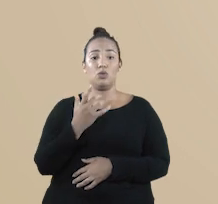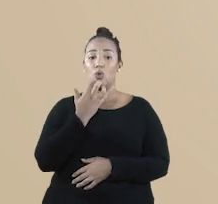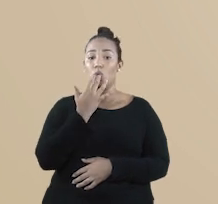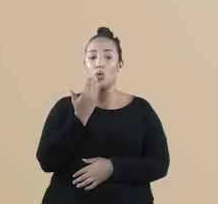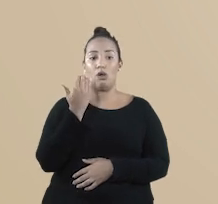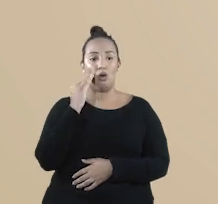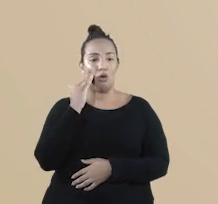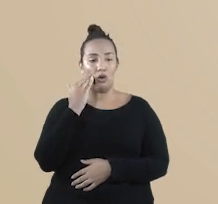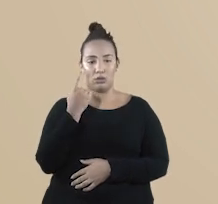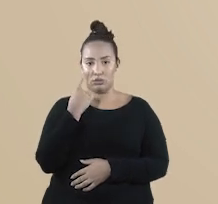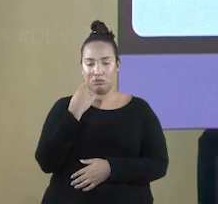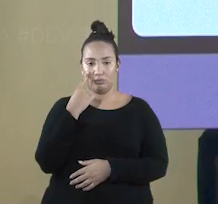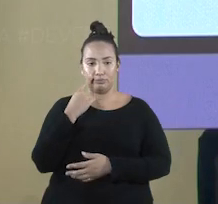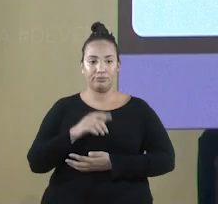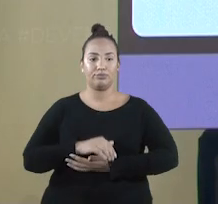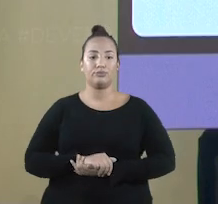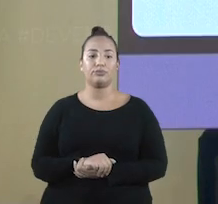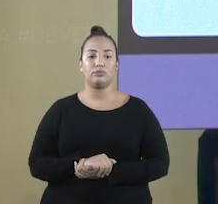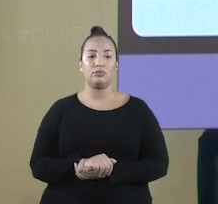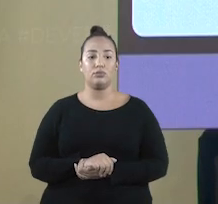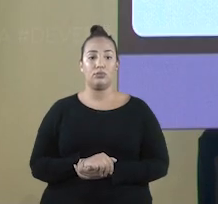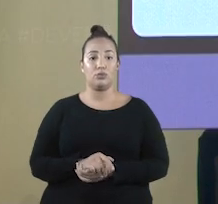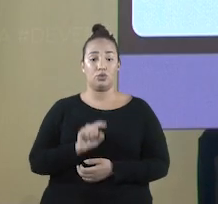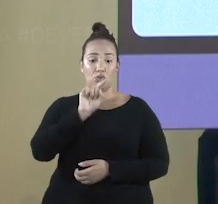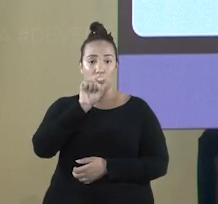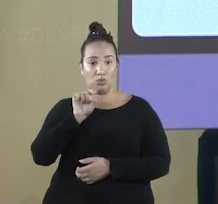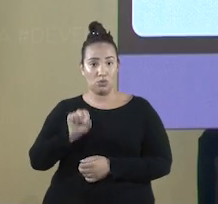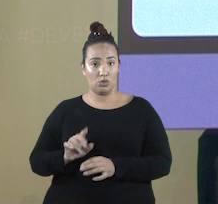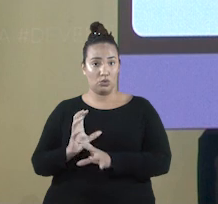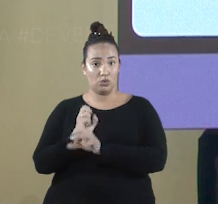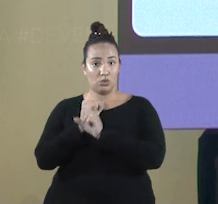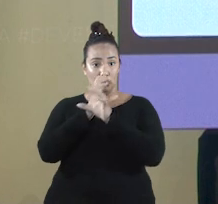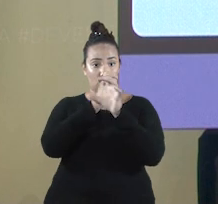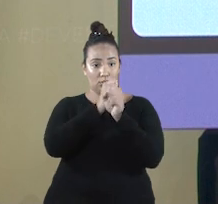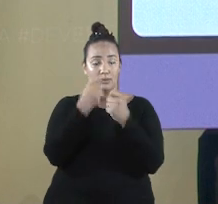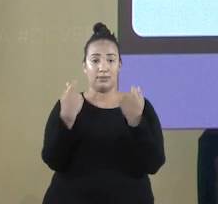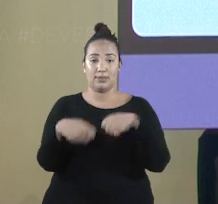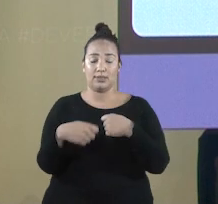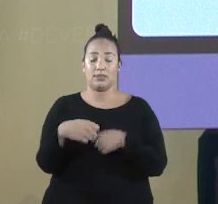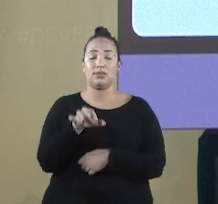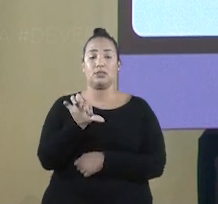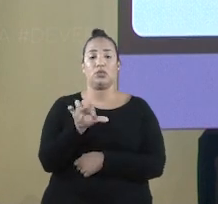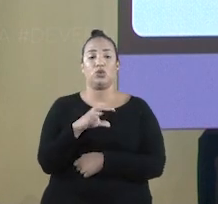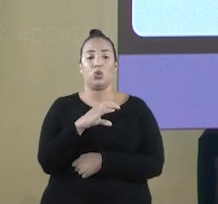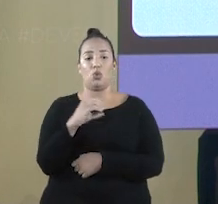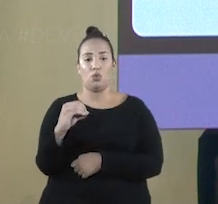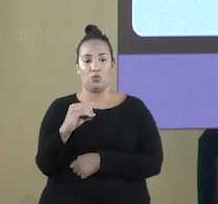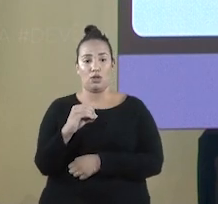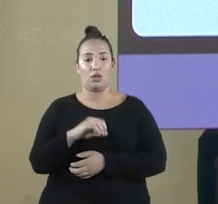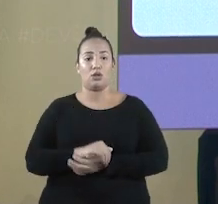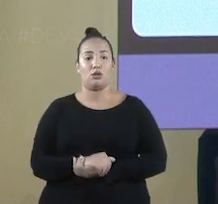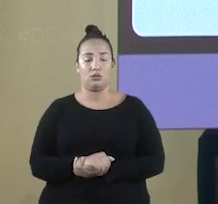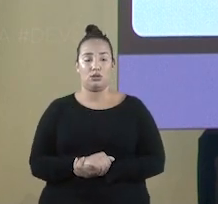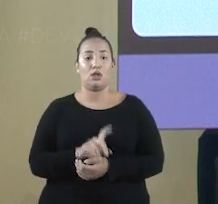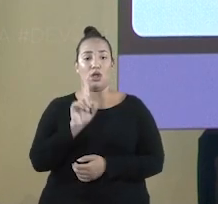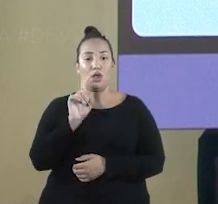triângulo HBA. Então, a soma desses dois aqui deverá ser 90 graus.